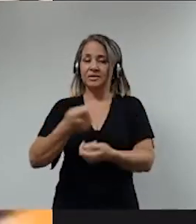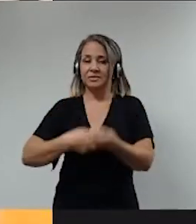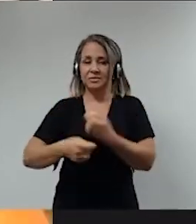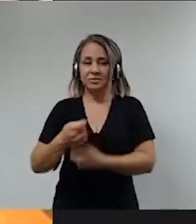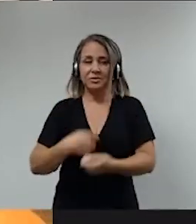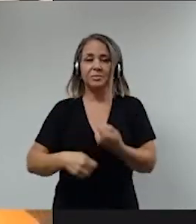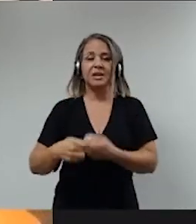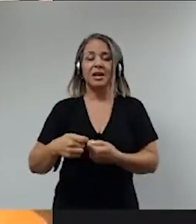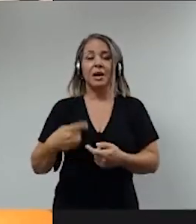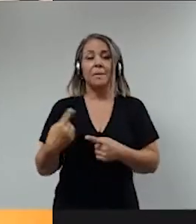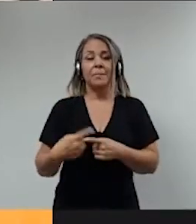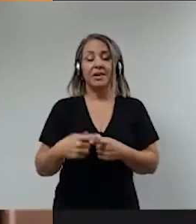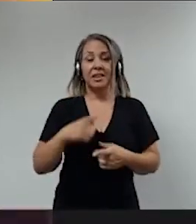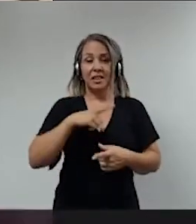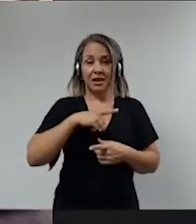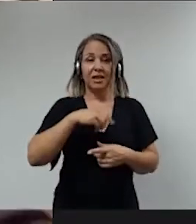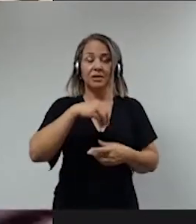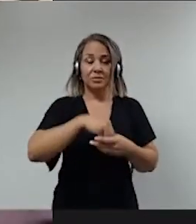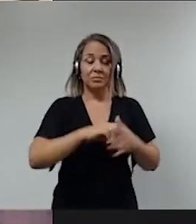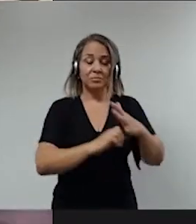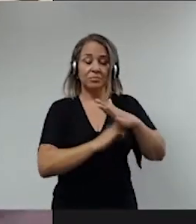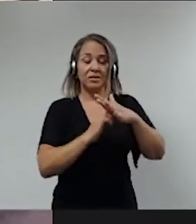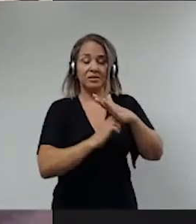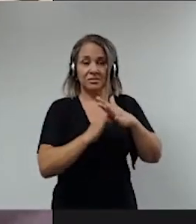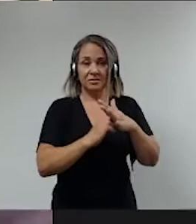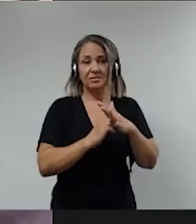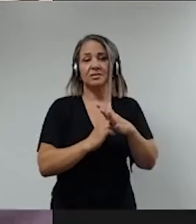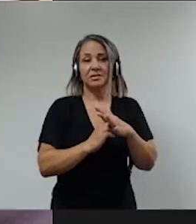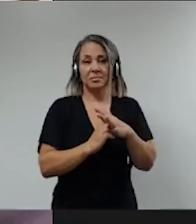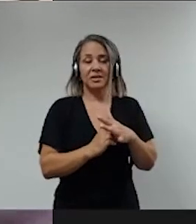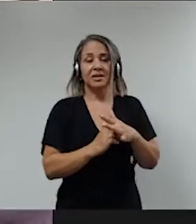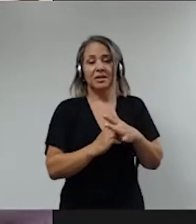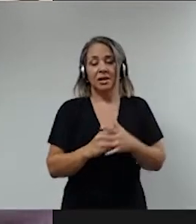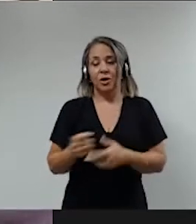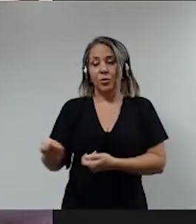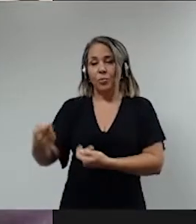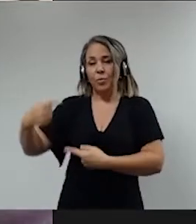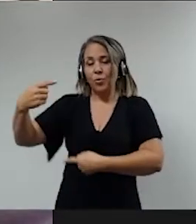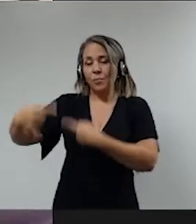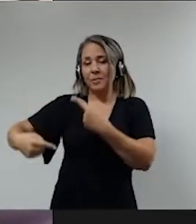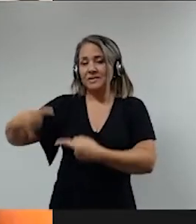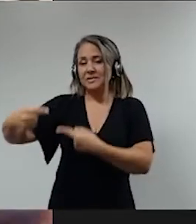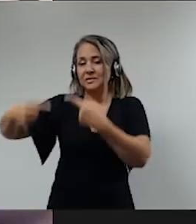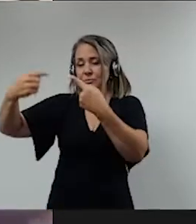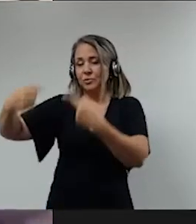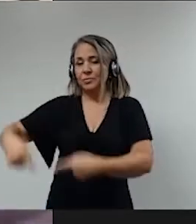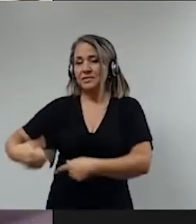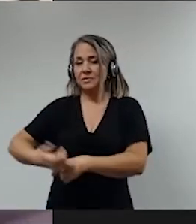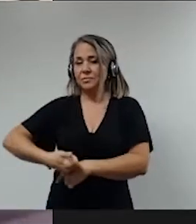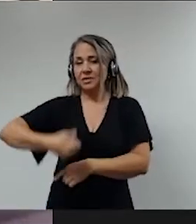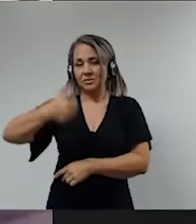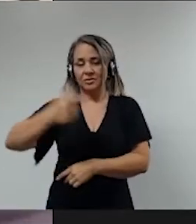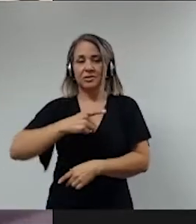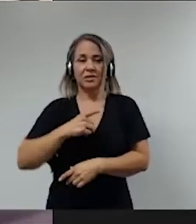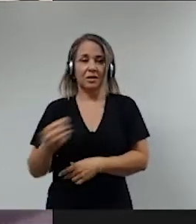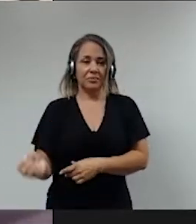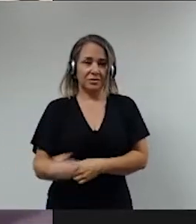competitivas, inclusive, que podem até competir no mercado externo, né, com inovação e tecnologia.